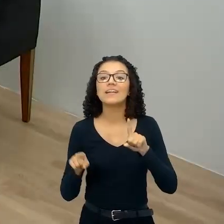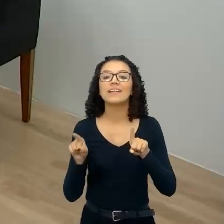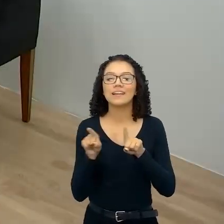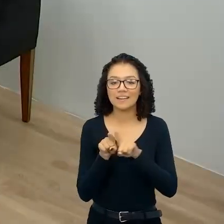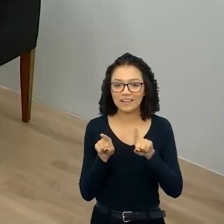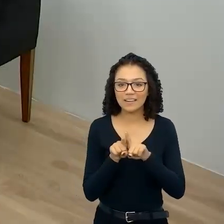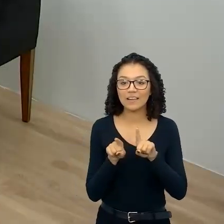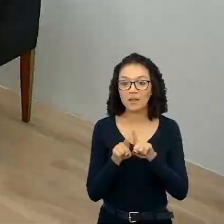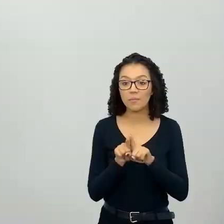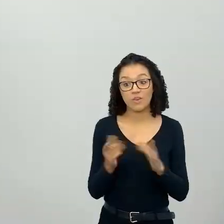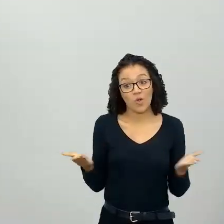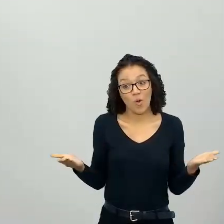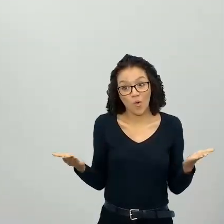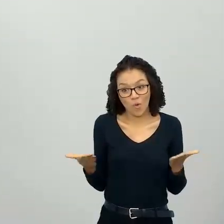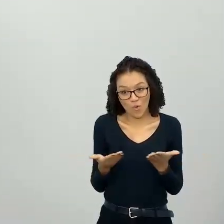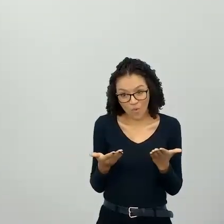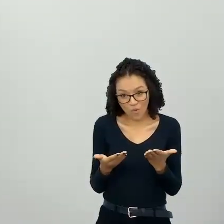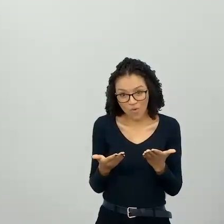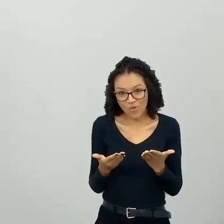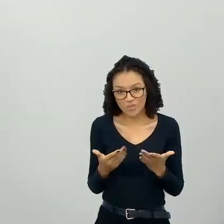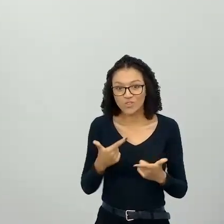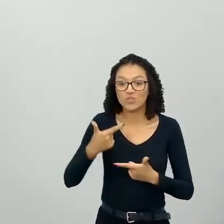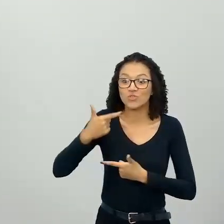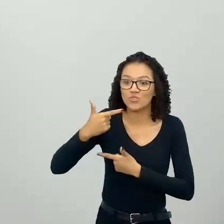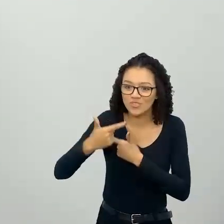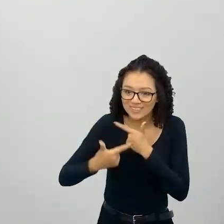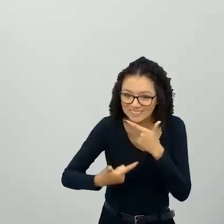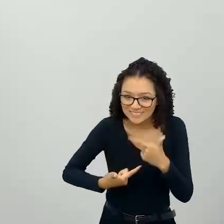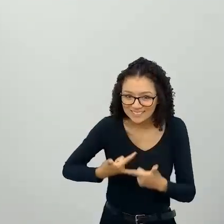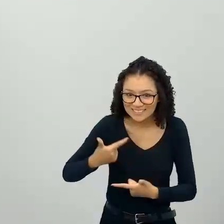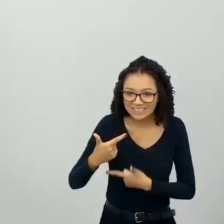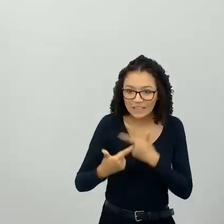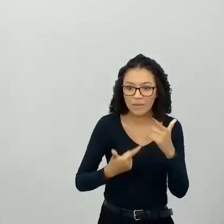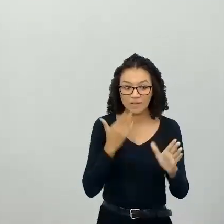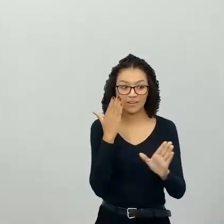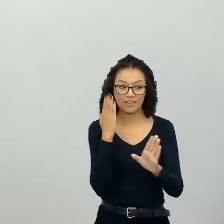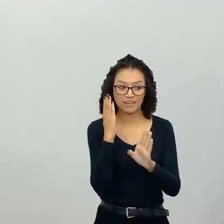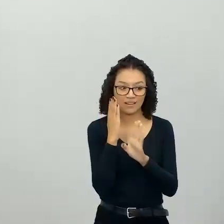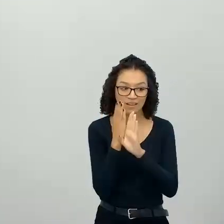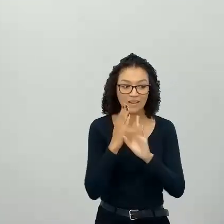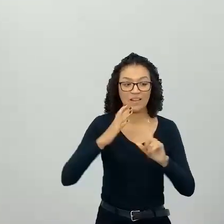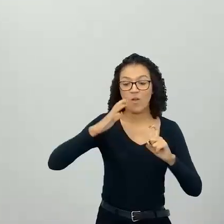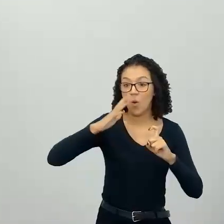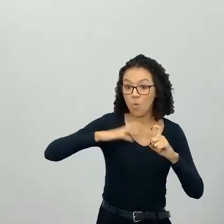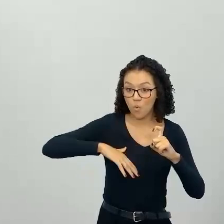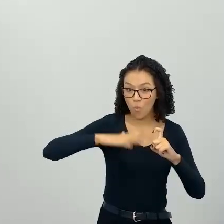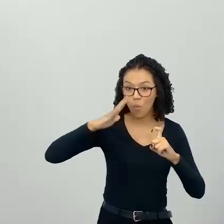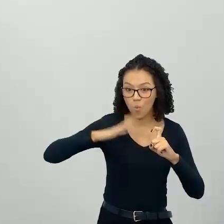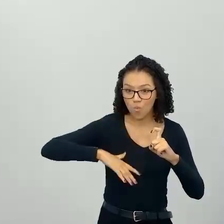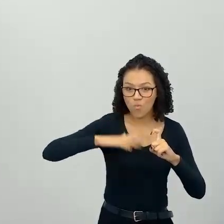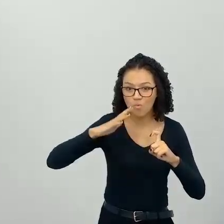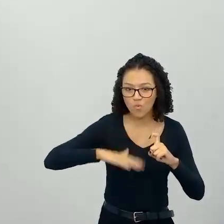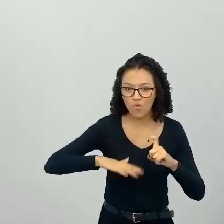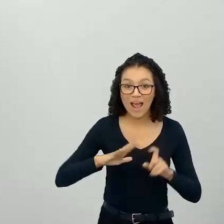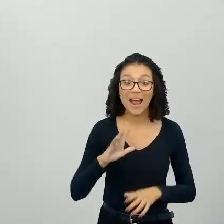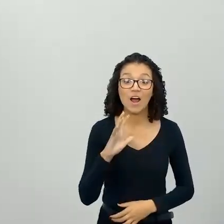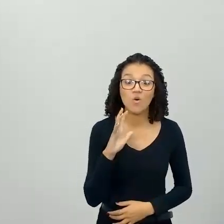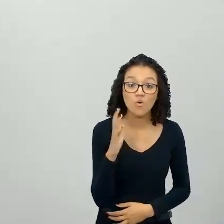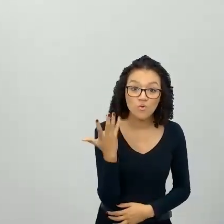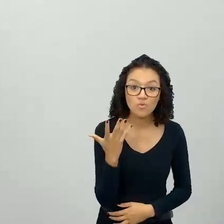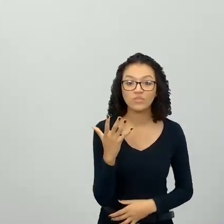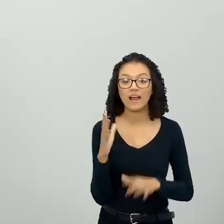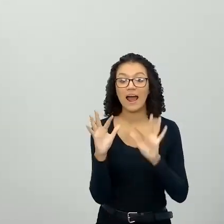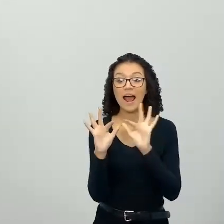da proposta que a gente está fazendo daqui, né, do trabalho com habilidade de identificação. Acontece na sua família que deveria ser